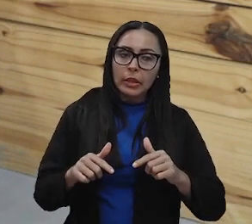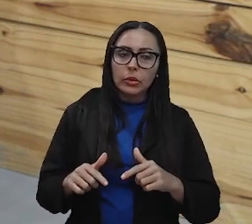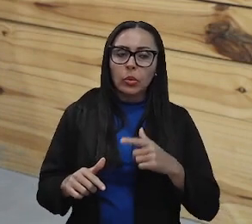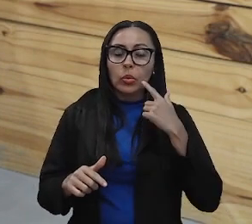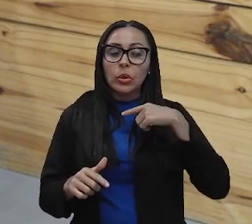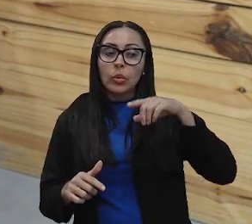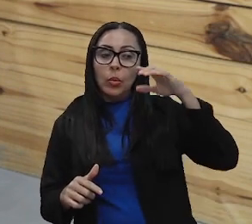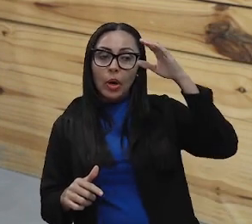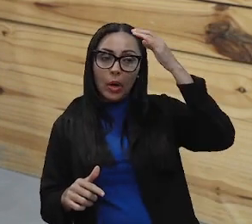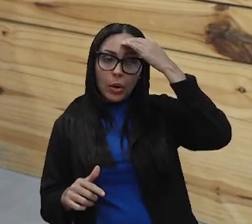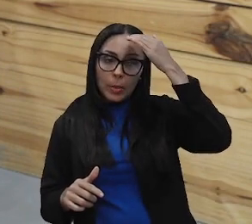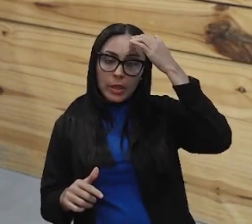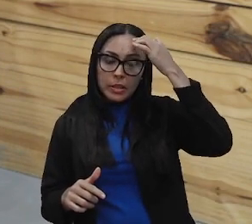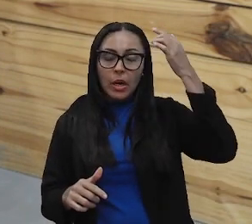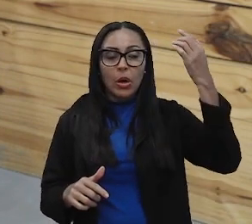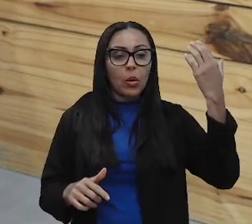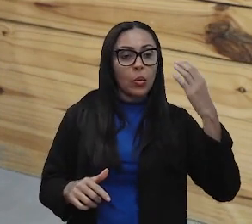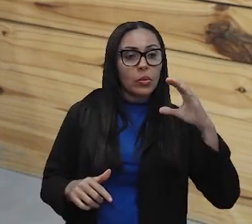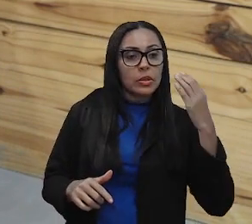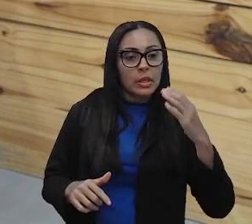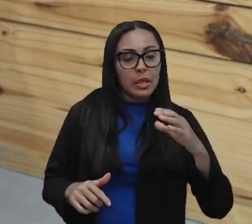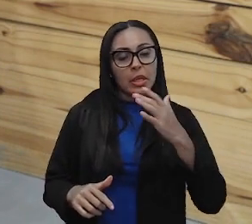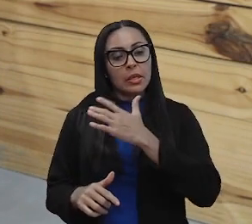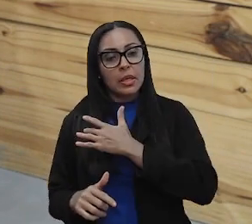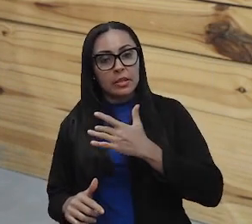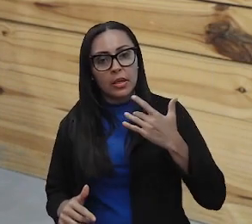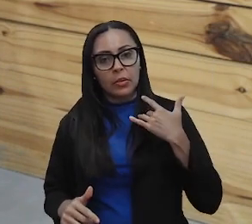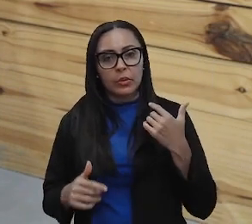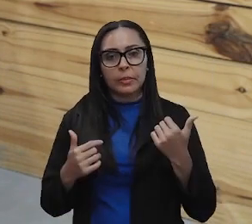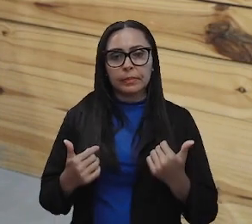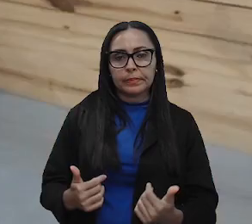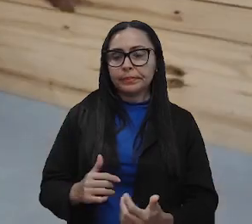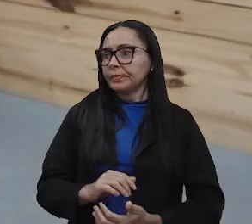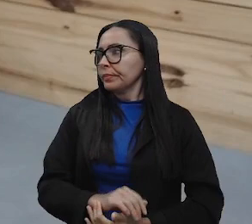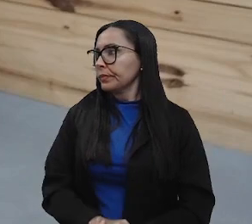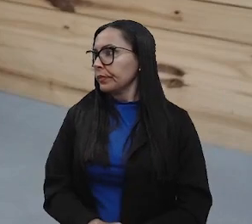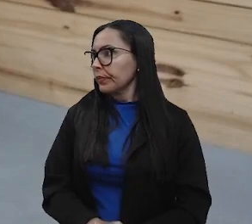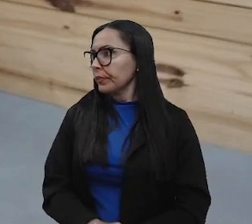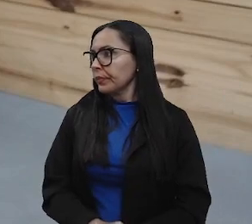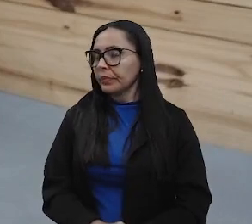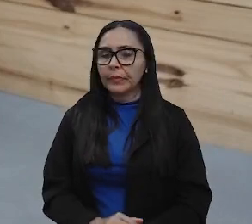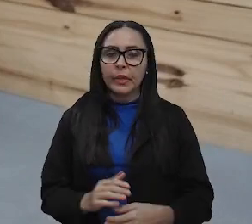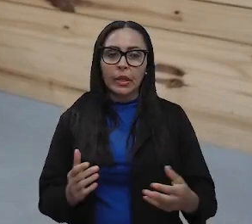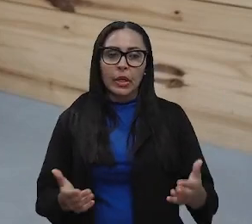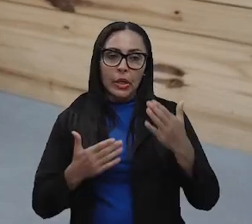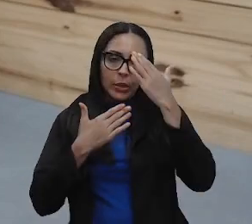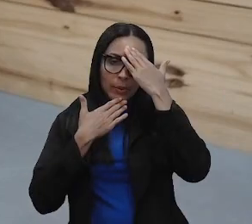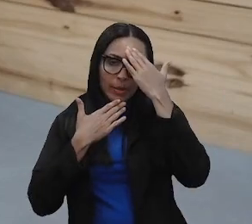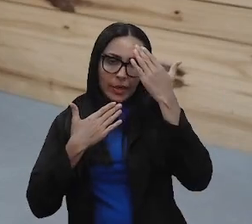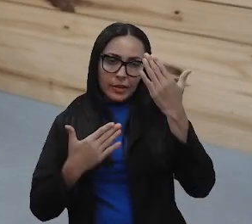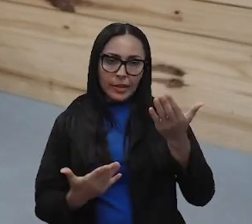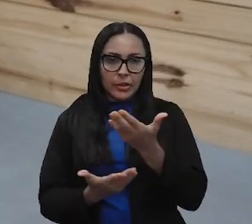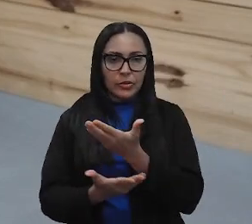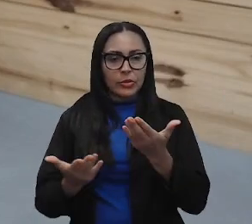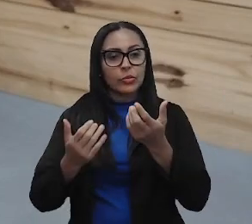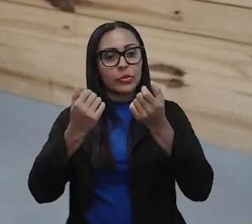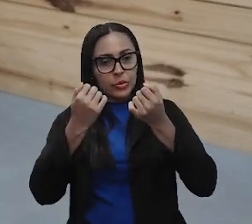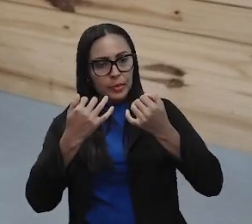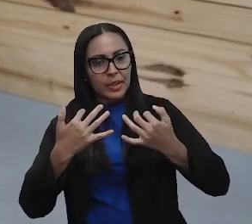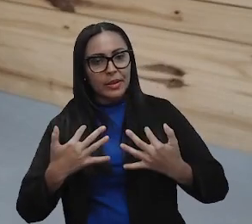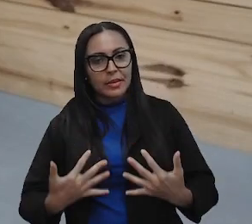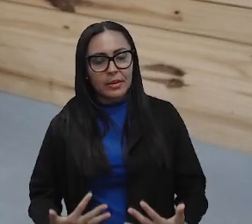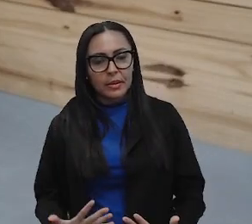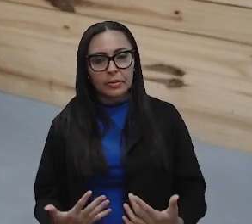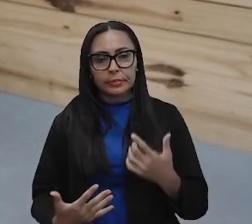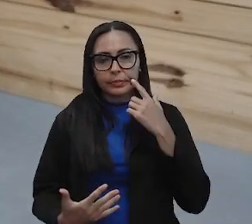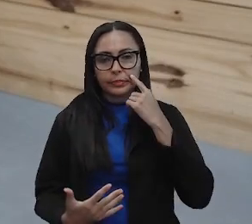conscientizar de ter a saúde ocupacional. Tá certo, professora. Eu lhe agradeço muito por suas orientações, suas explicações. Veja, estudante, o